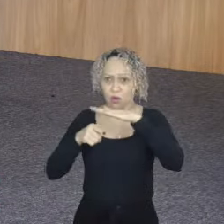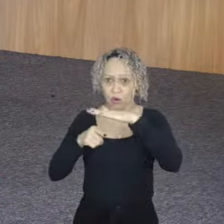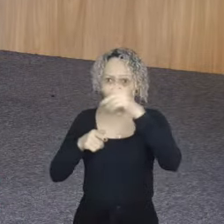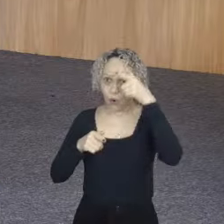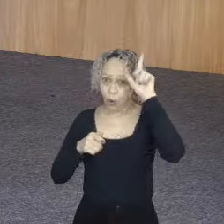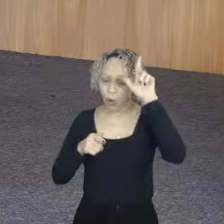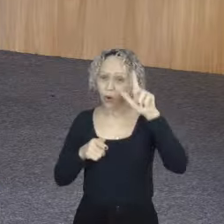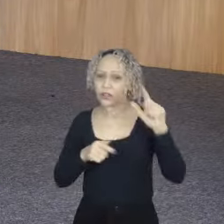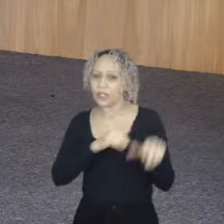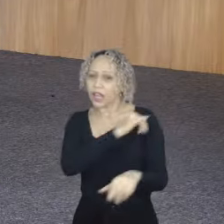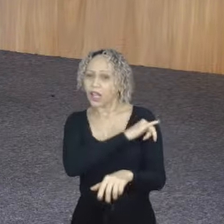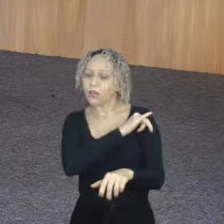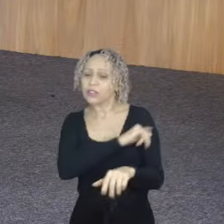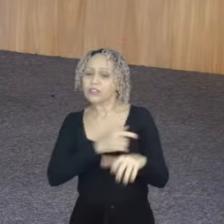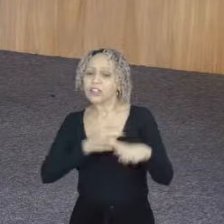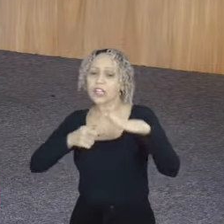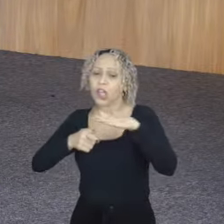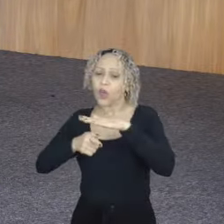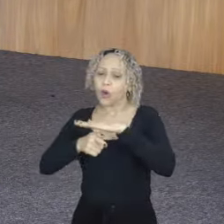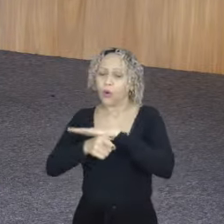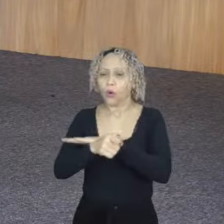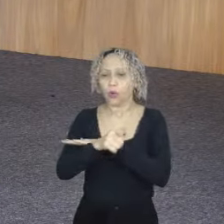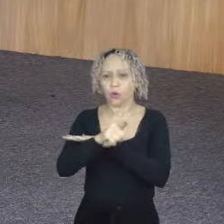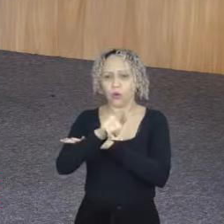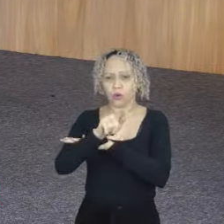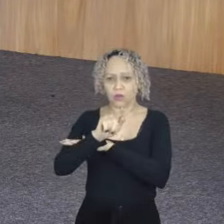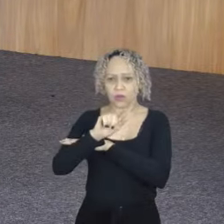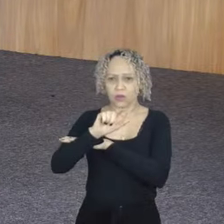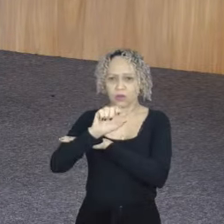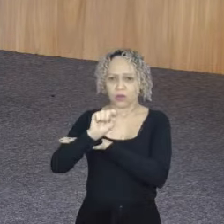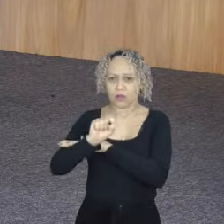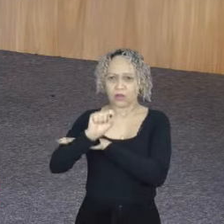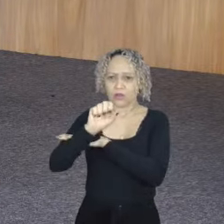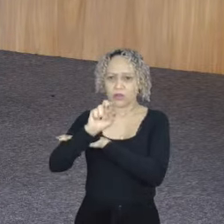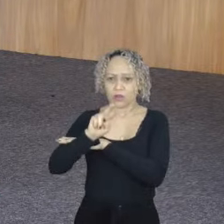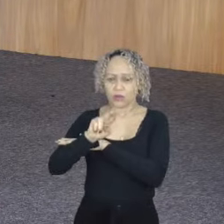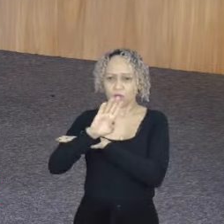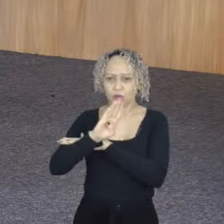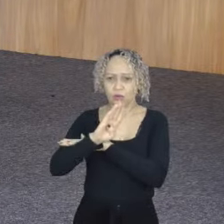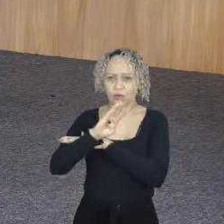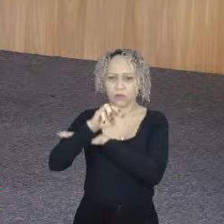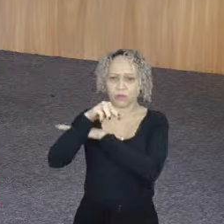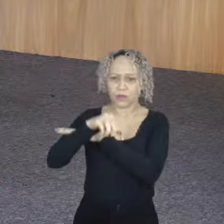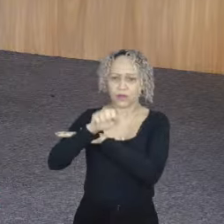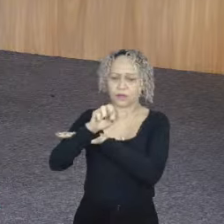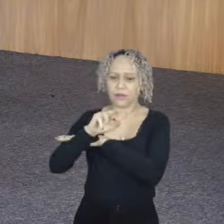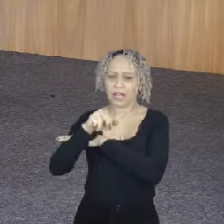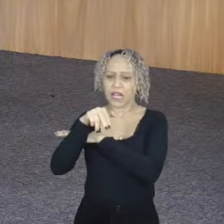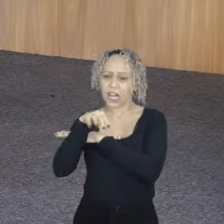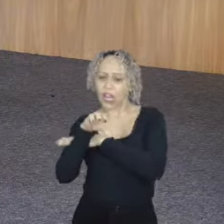no Rio de Janeiro. Qual a importância estratégica dessa parceria do Brasil com o governo francês?